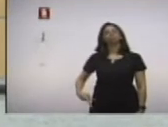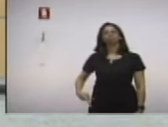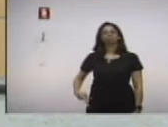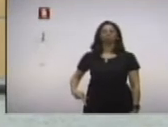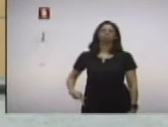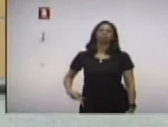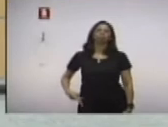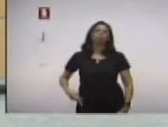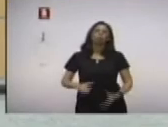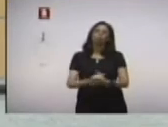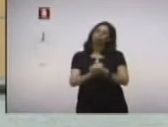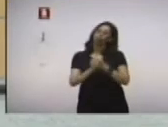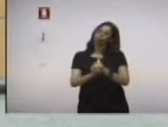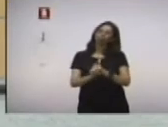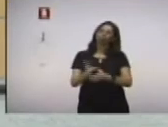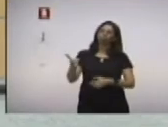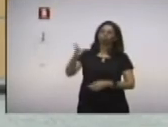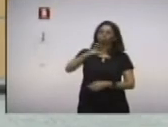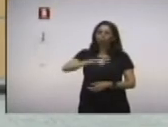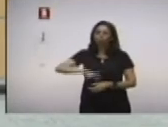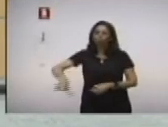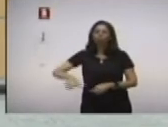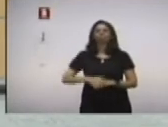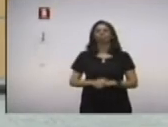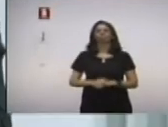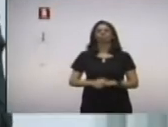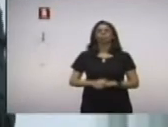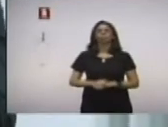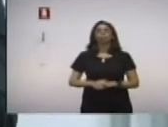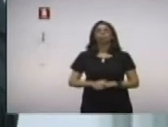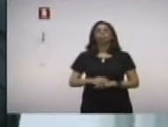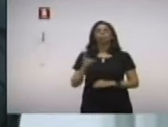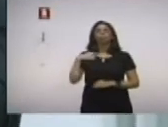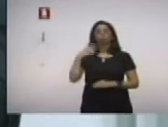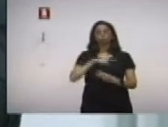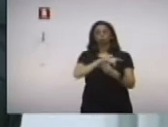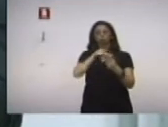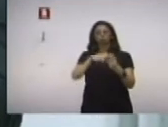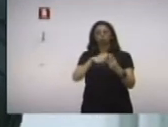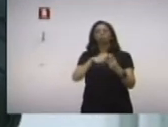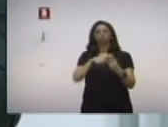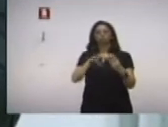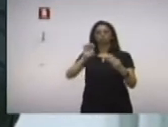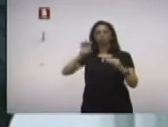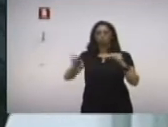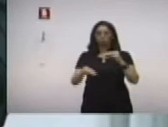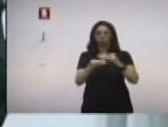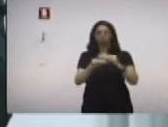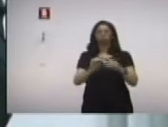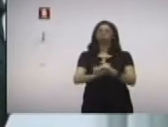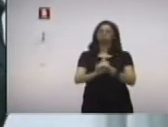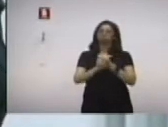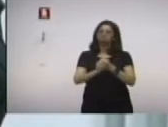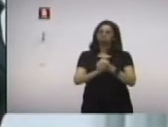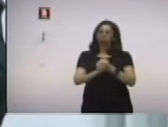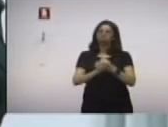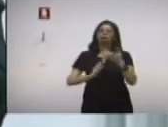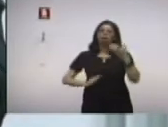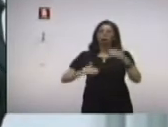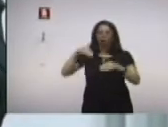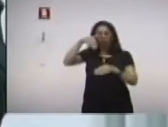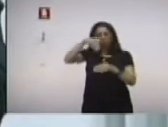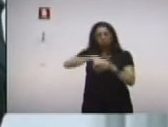mais uma vez cumprimento aqui os vereadores que fizeram as emendas parabenizando dizendo que sou favorável no